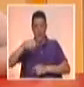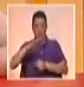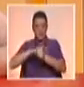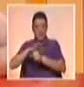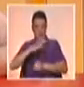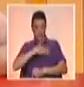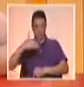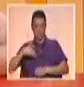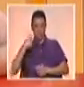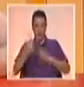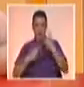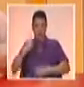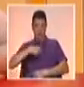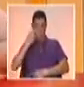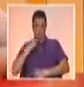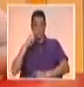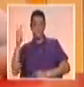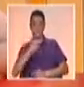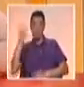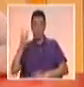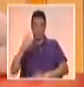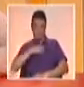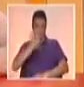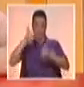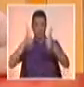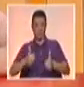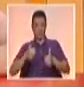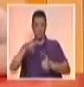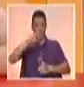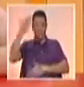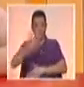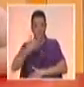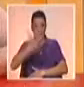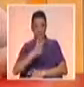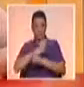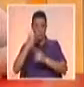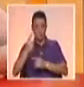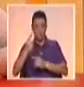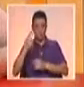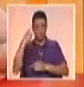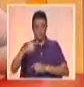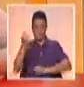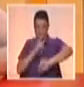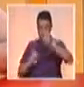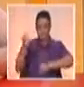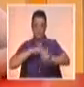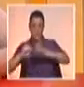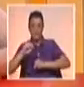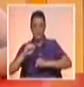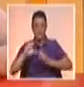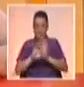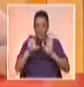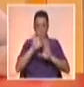sua saúde, às vezes até da sua própria vida ou do seu bem-estar. E então ele teria direito, até porque estará certamente nervoso, debilitado e não nas